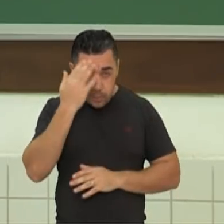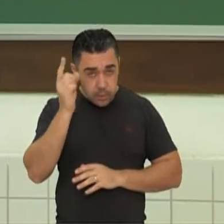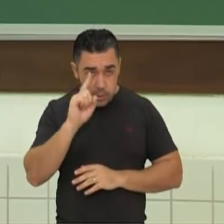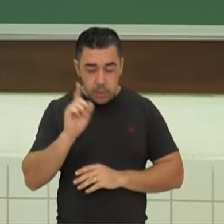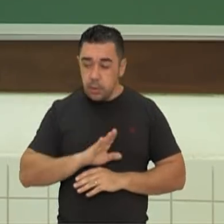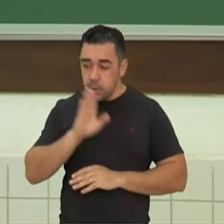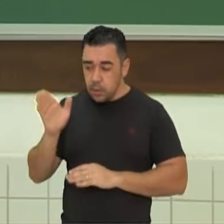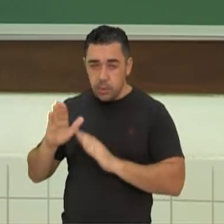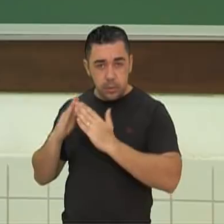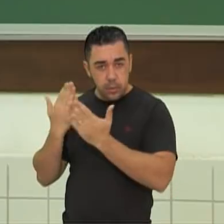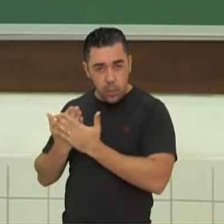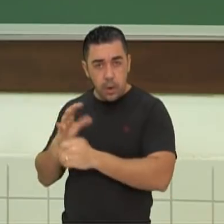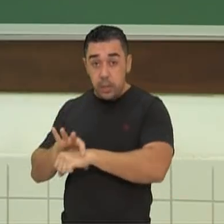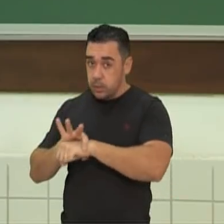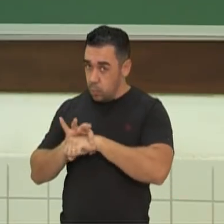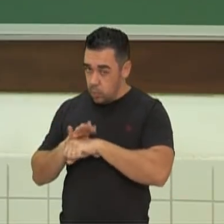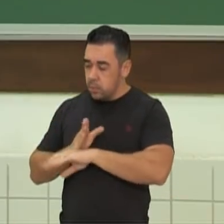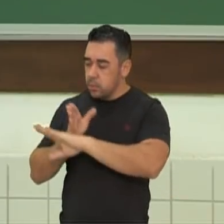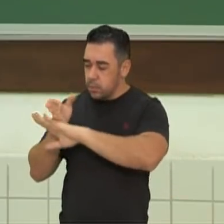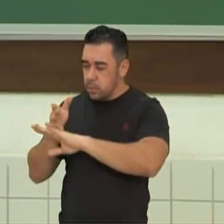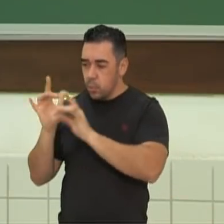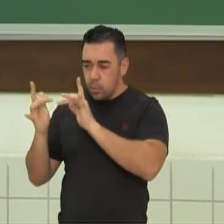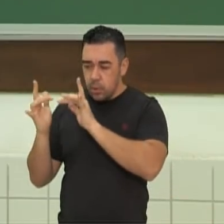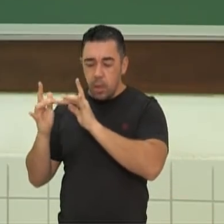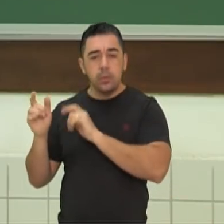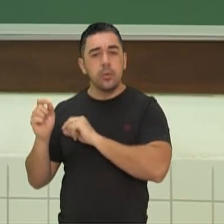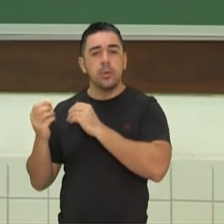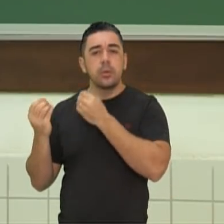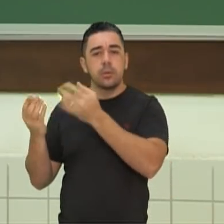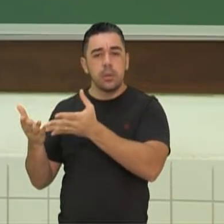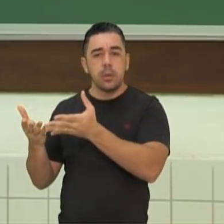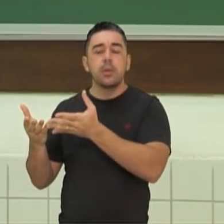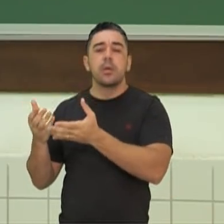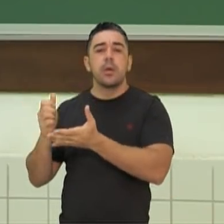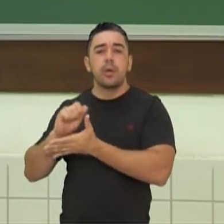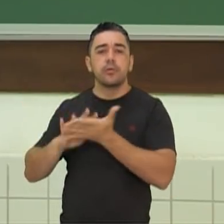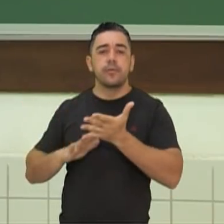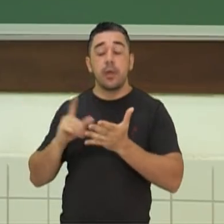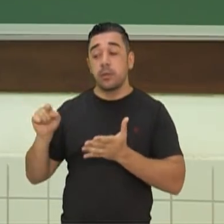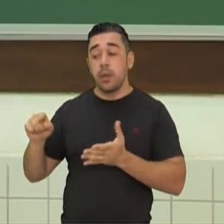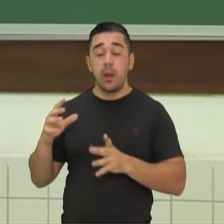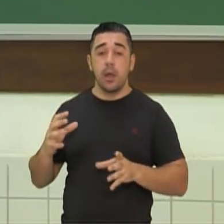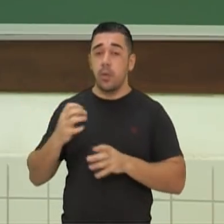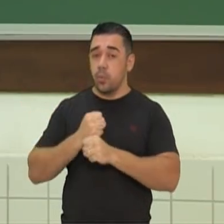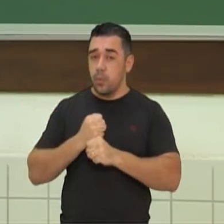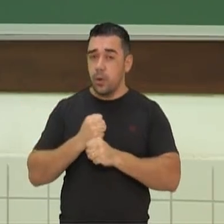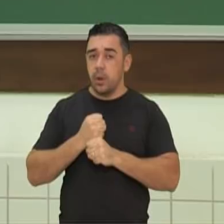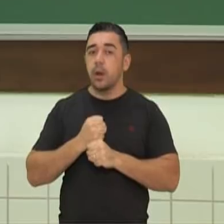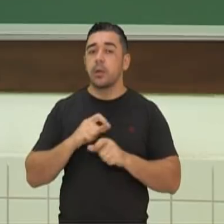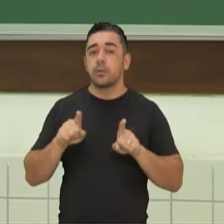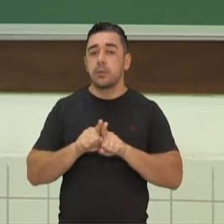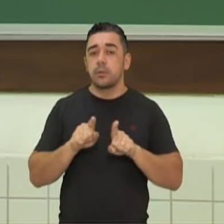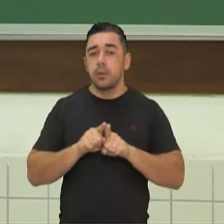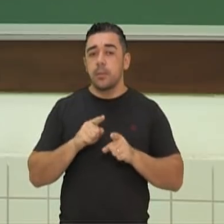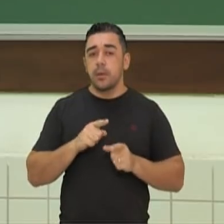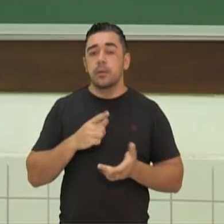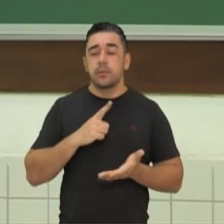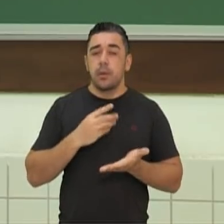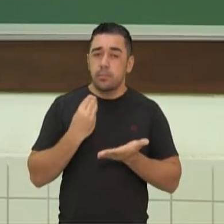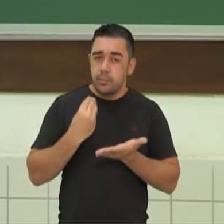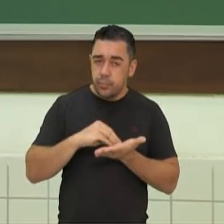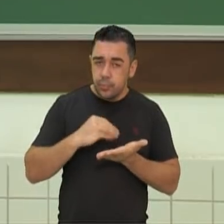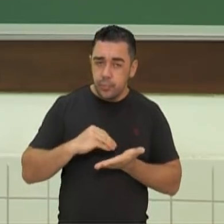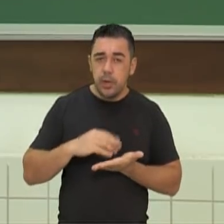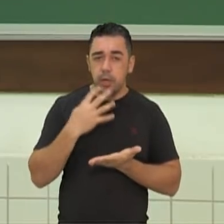de ir até a escola, de entrar em contato com a escola e retirar os kits. Lembra que o professor falou dos kits? Nós